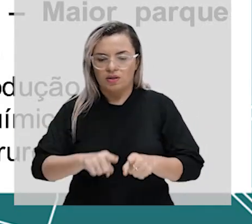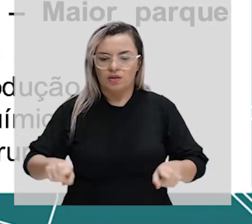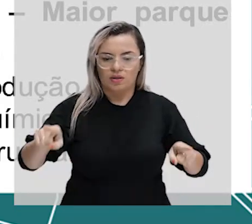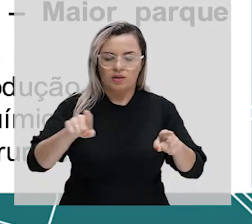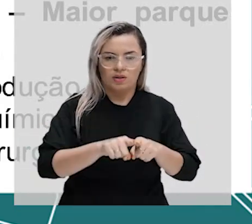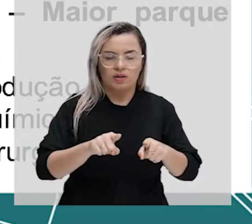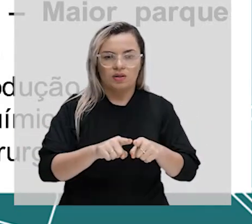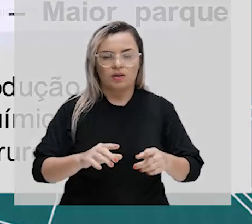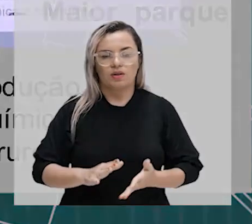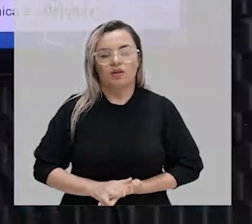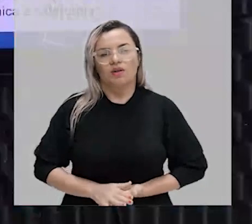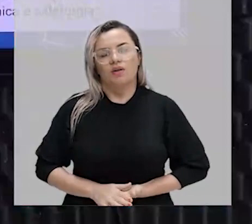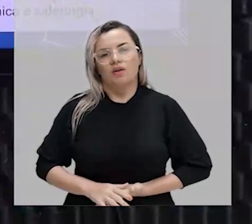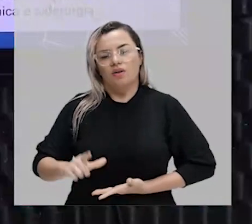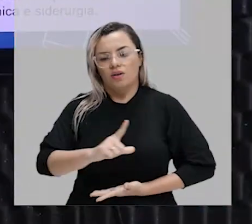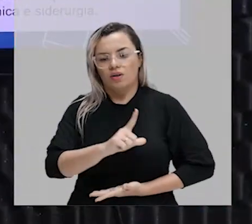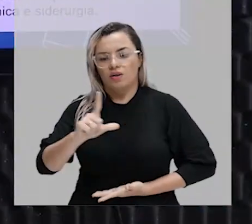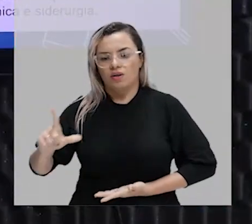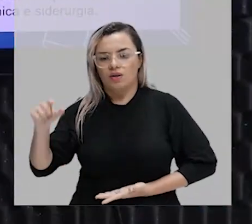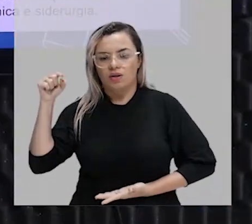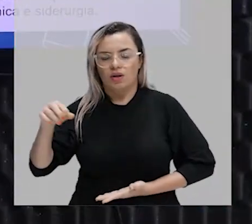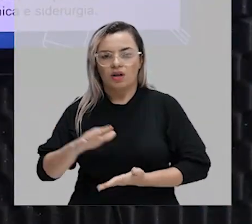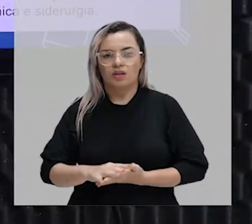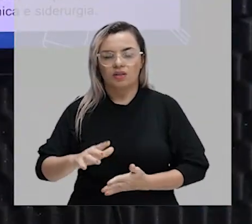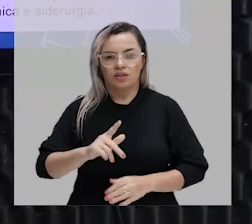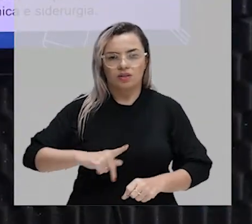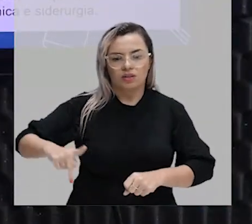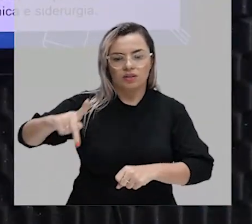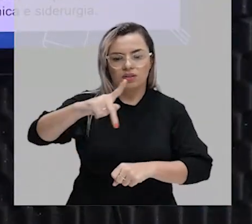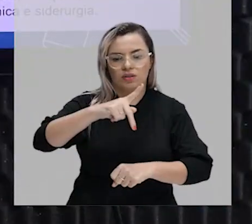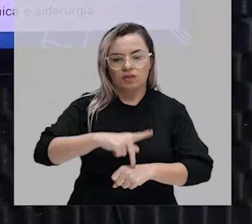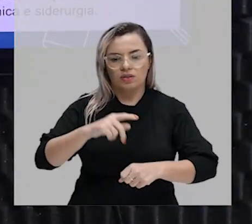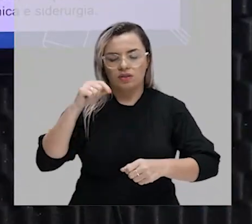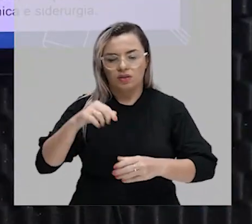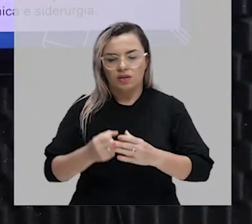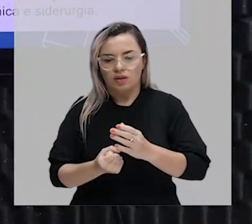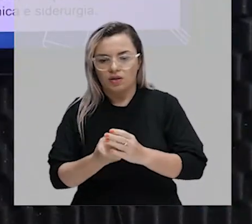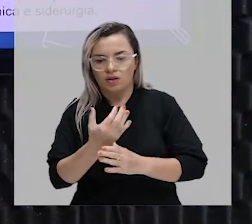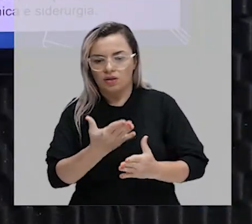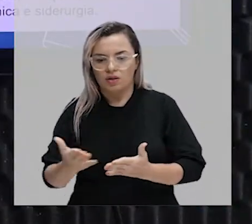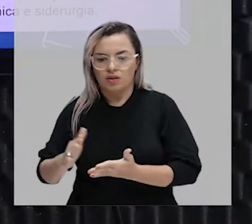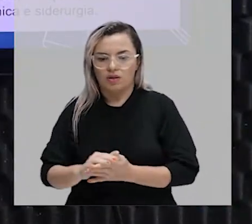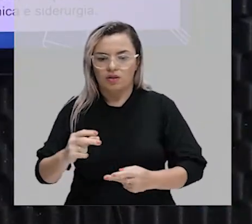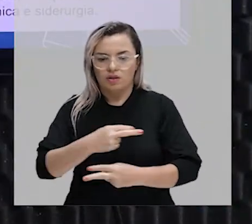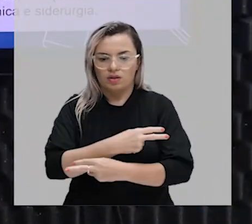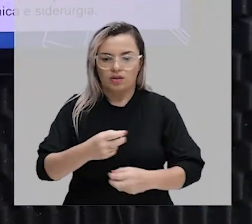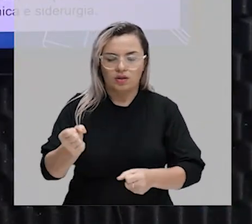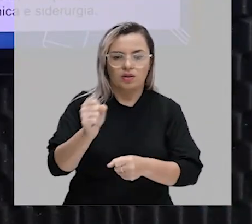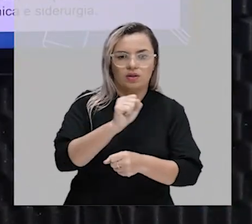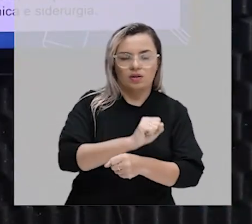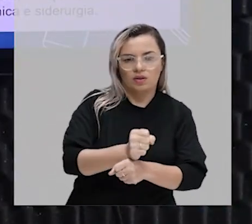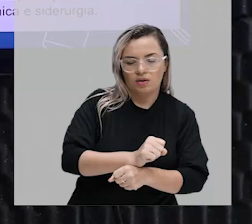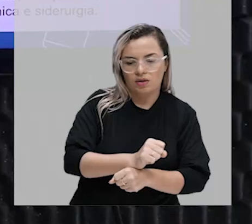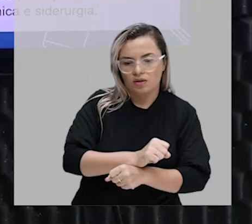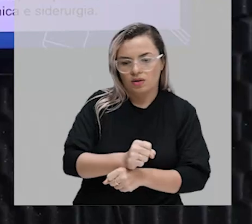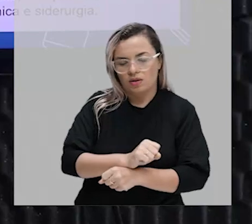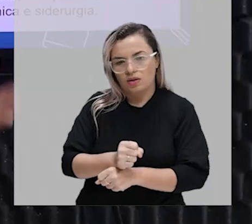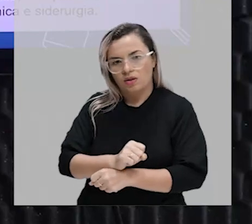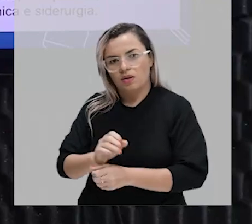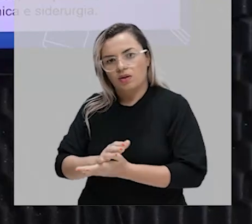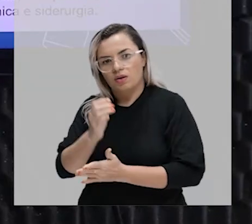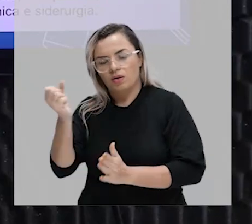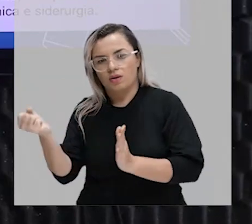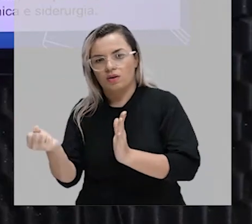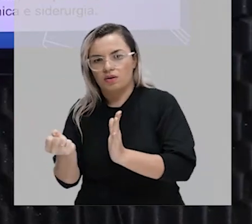leste desse país, tá certo? O que é que vai se produzir ali, Marcos? De grande destaque. Produção automobilística, né? Se você for olhar marcas de carros